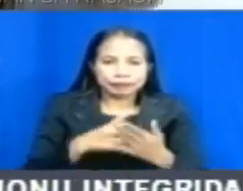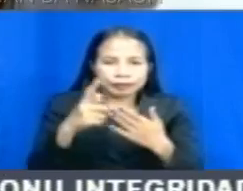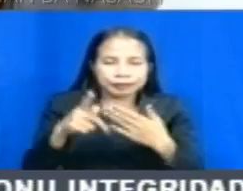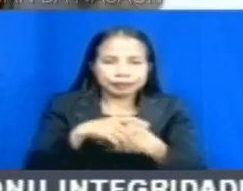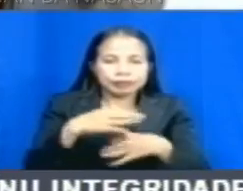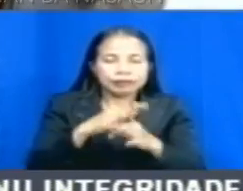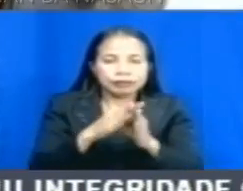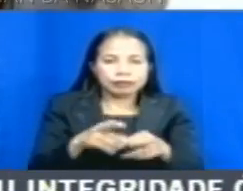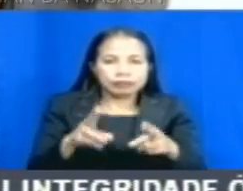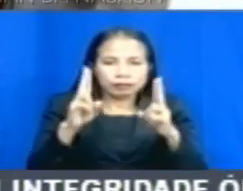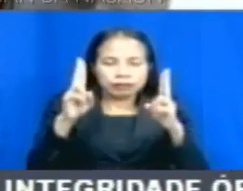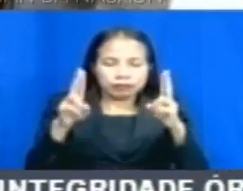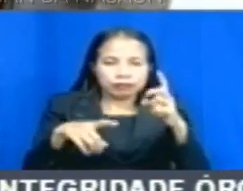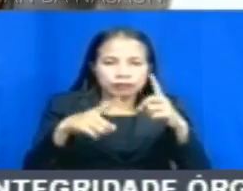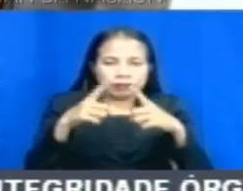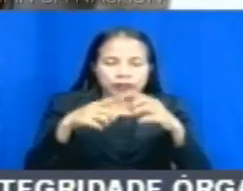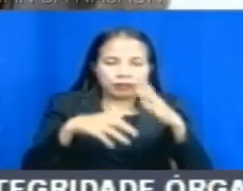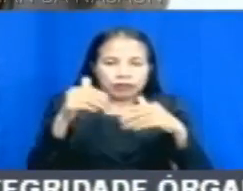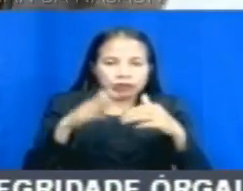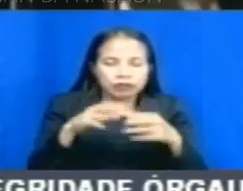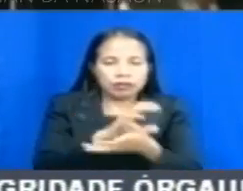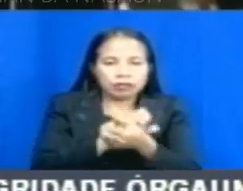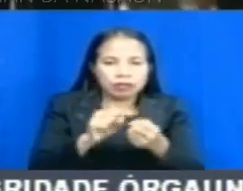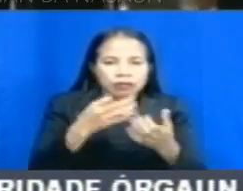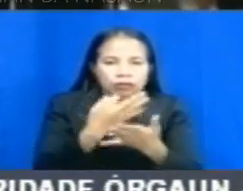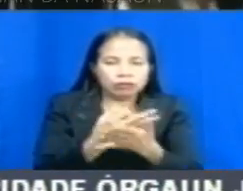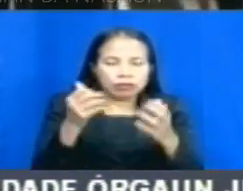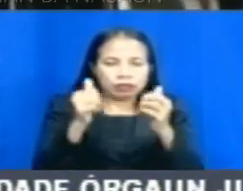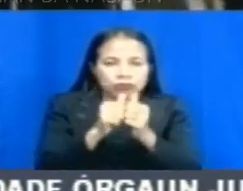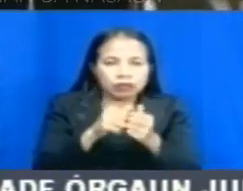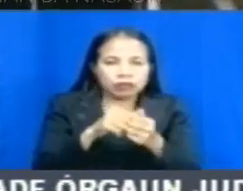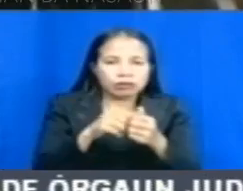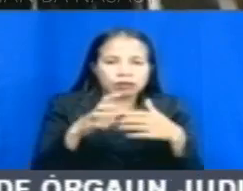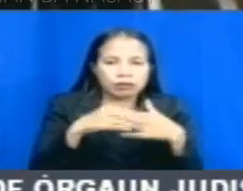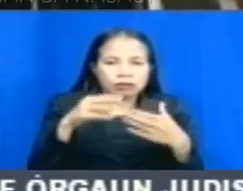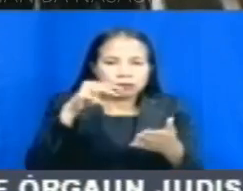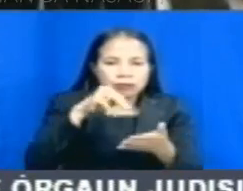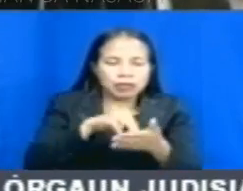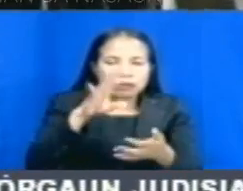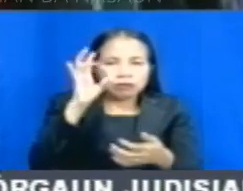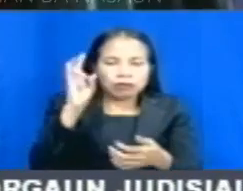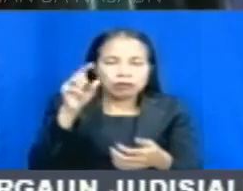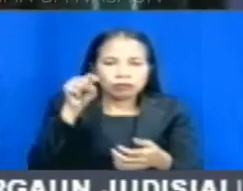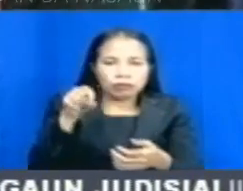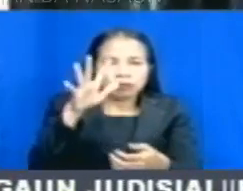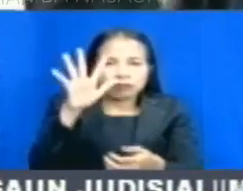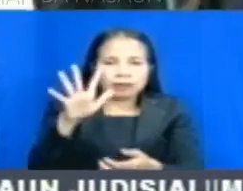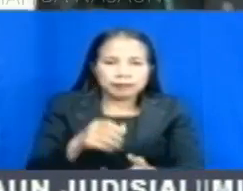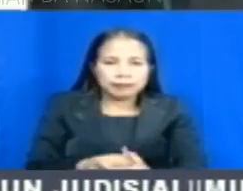reabilitação urgente ba infraestrutura estragado, o total orçamento, dólar americano, milhão hito, ponto